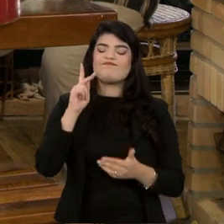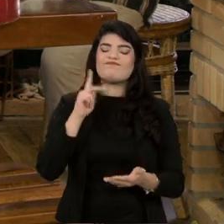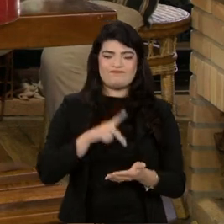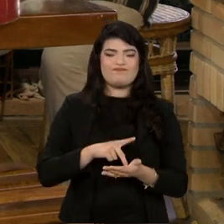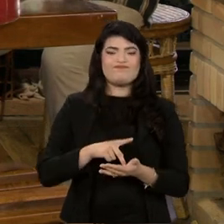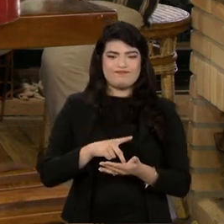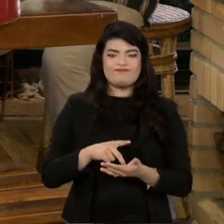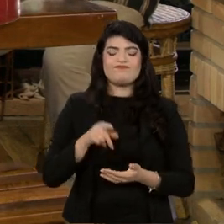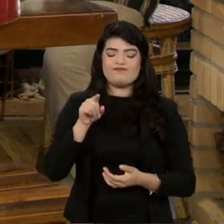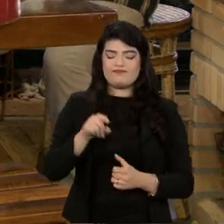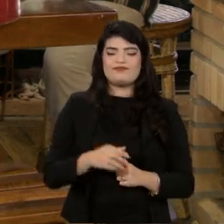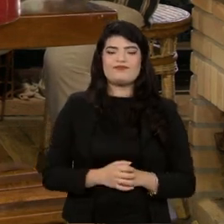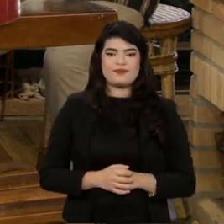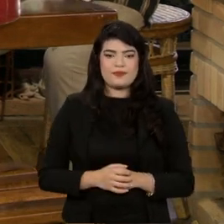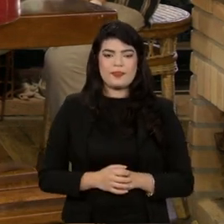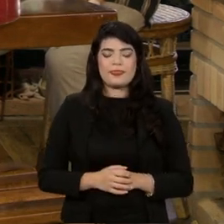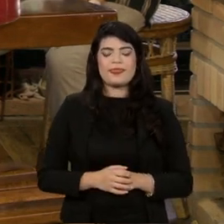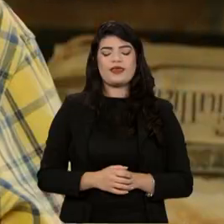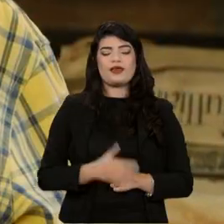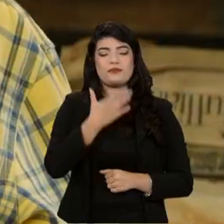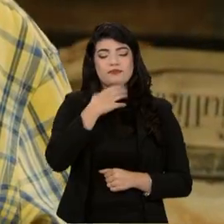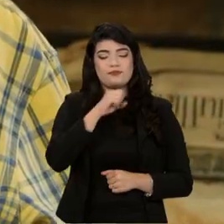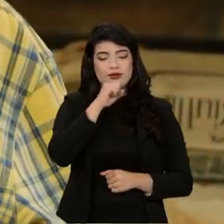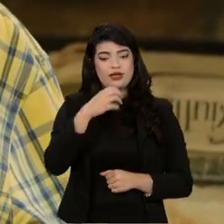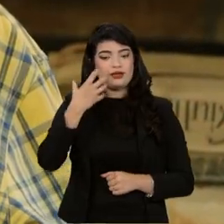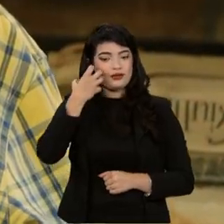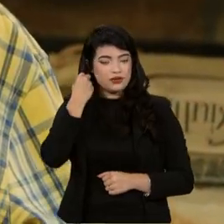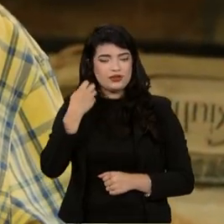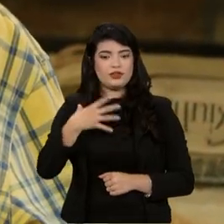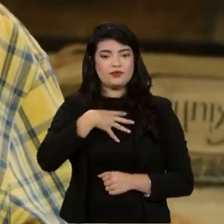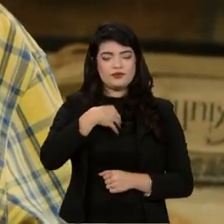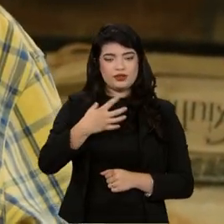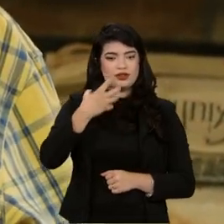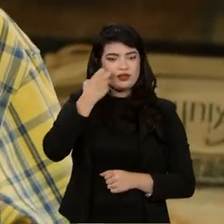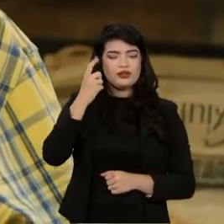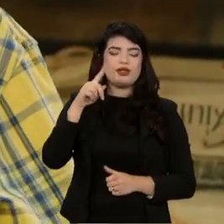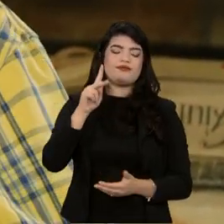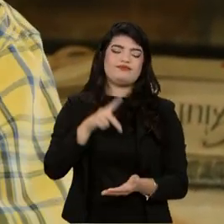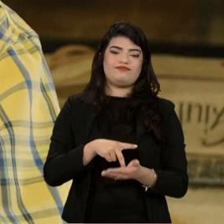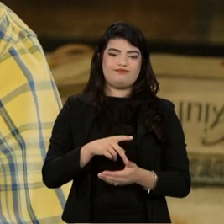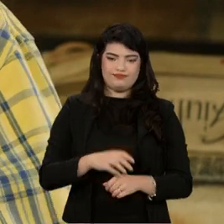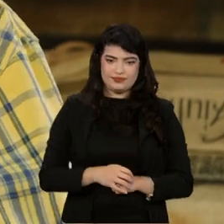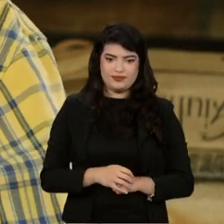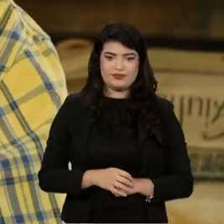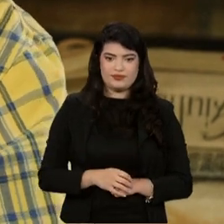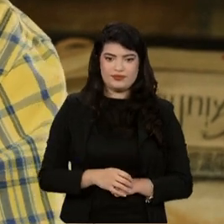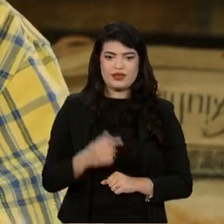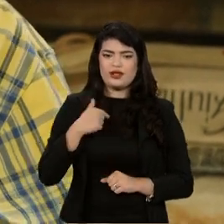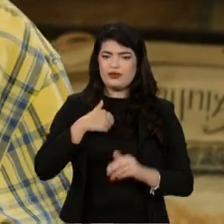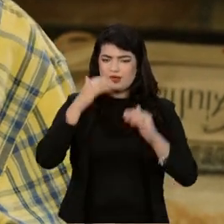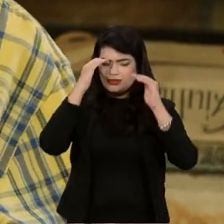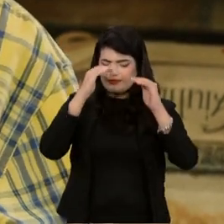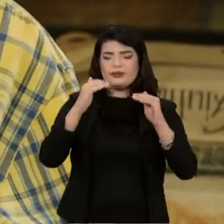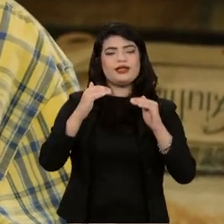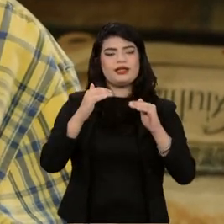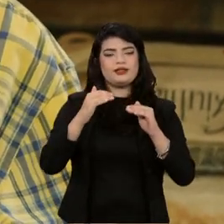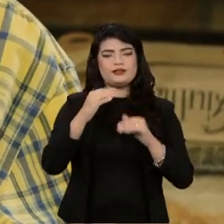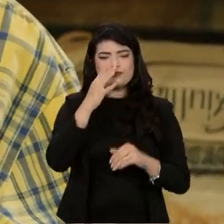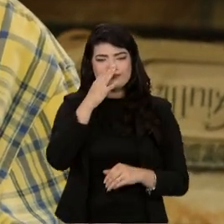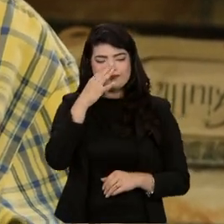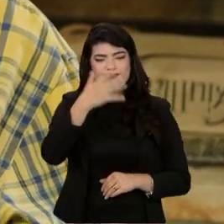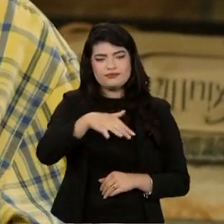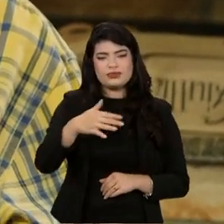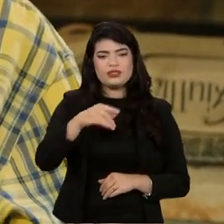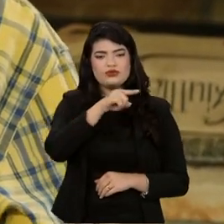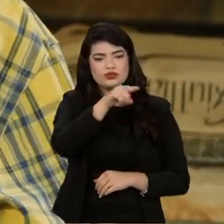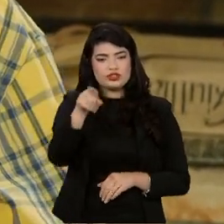realidade. Um pai adotivo, um filho adotivo é uma realidade. Meus respeitos, minha admiração a